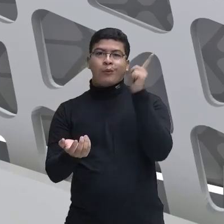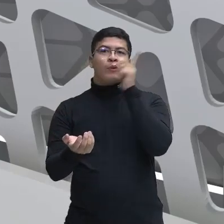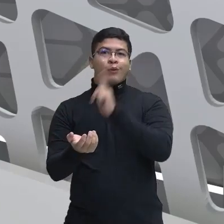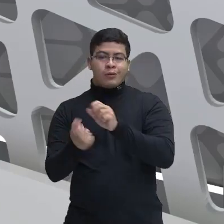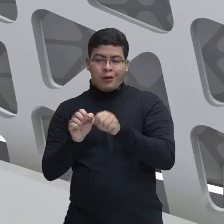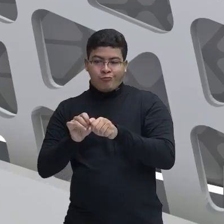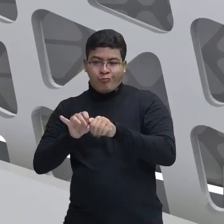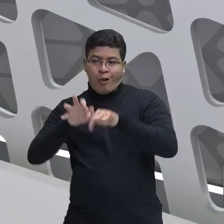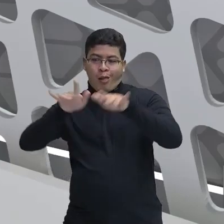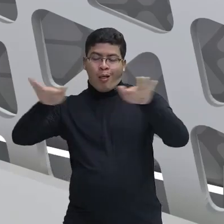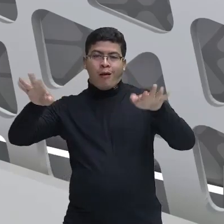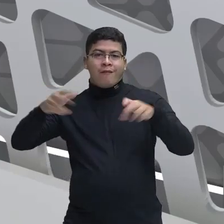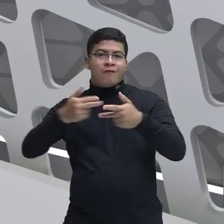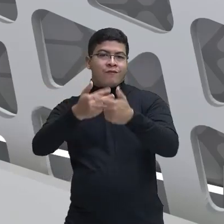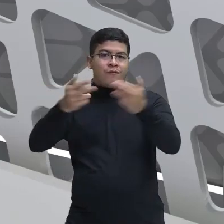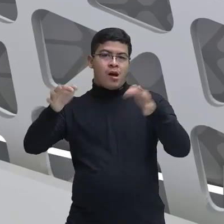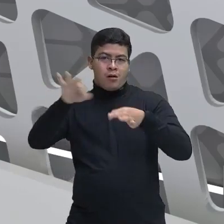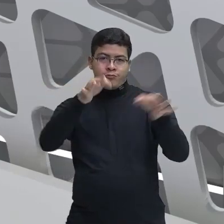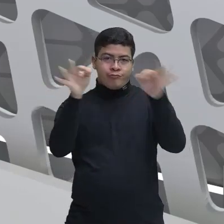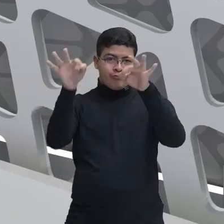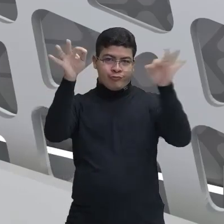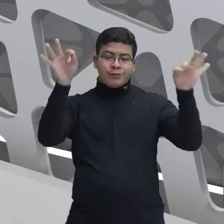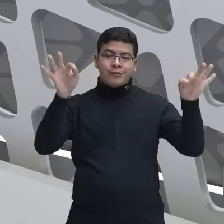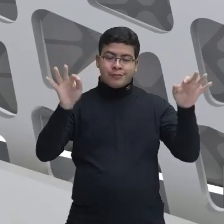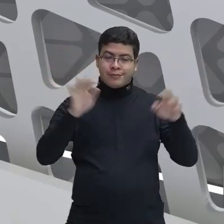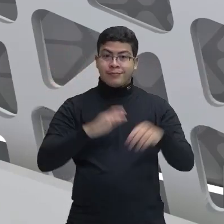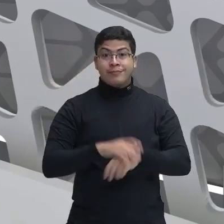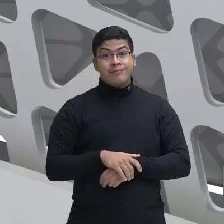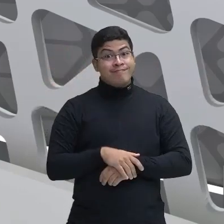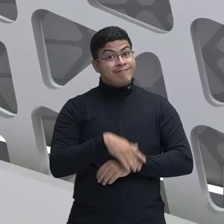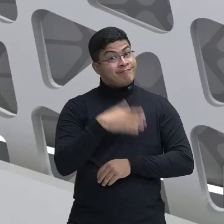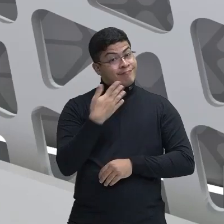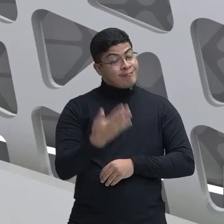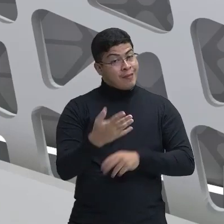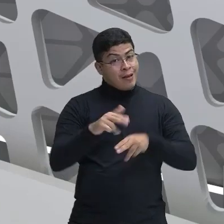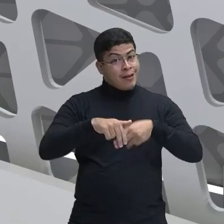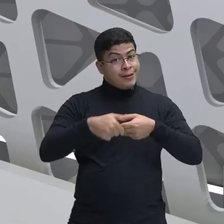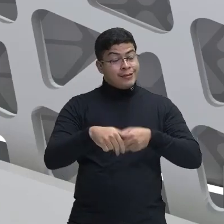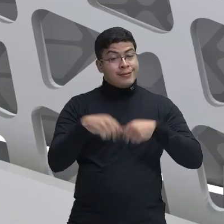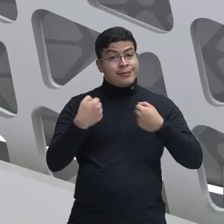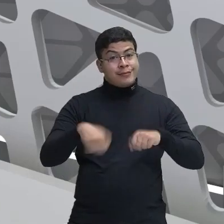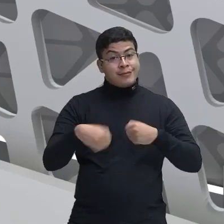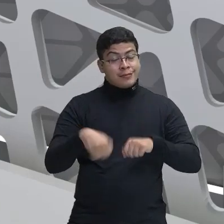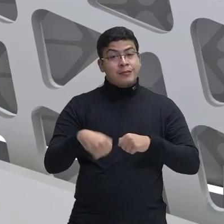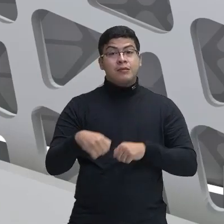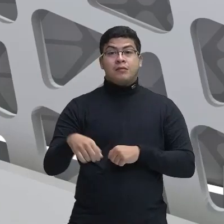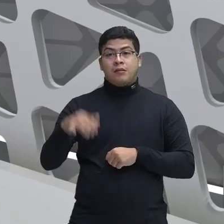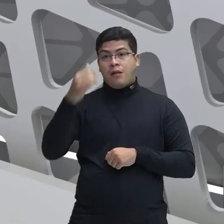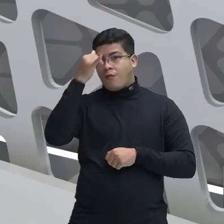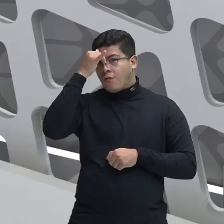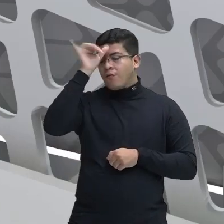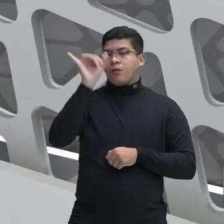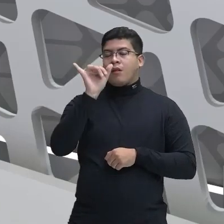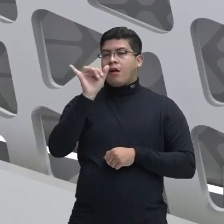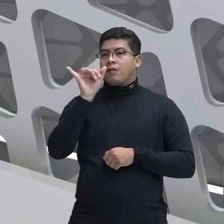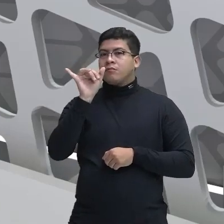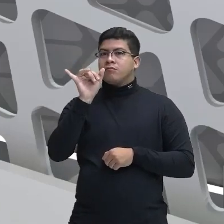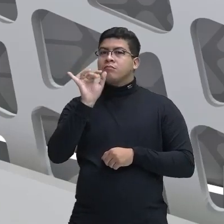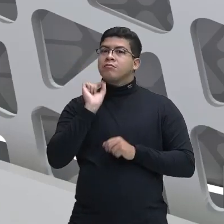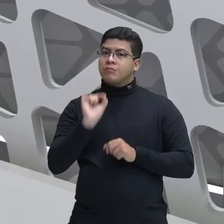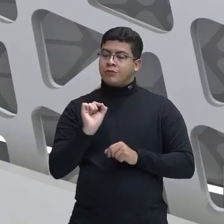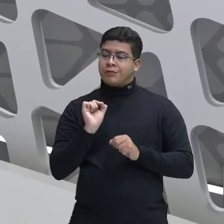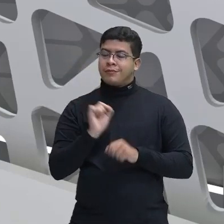pneus, vasos, é importante retirar, tá? Então, essas são algumas medidas para prevenir também essa